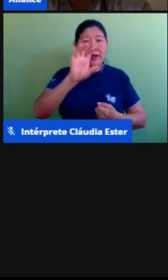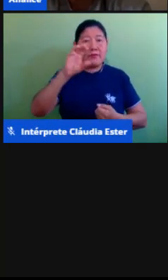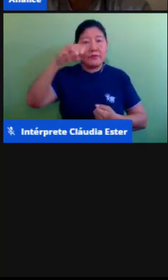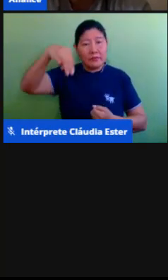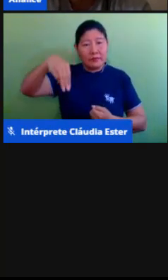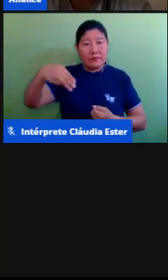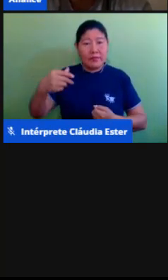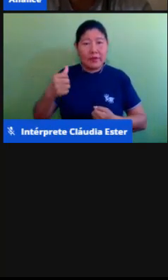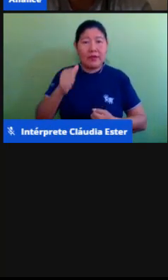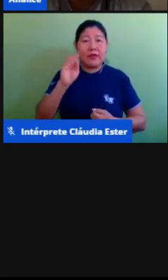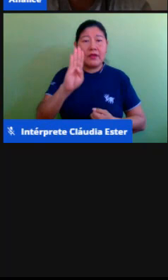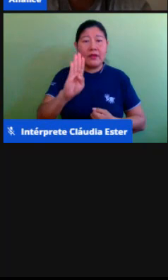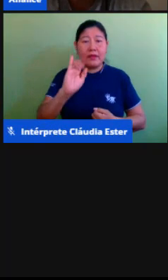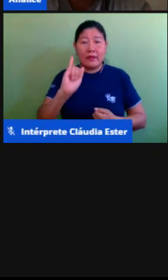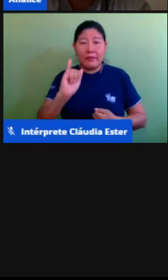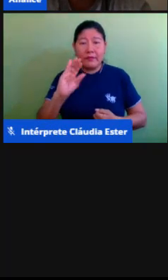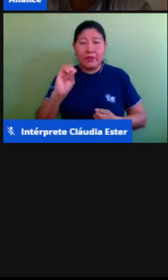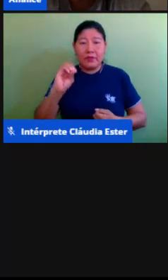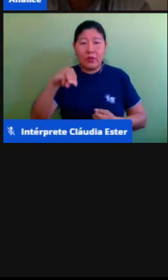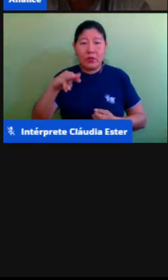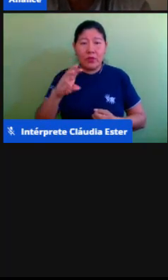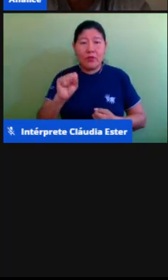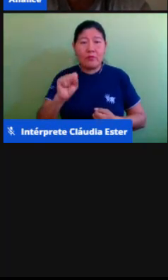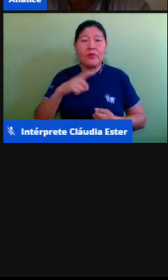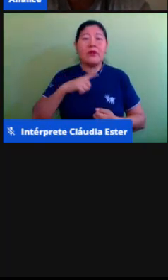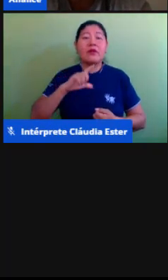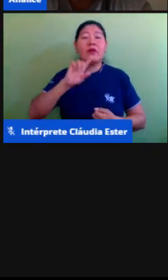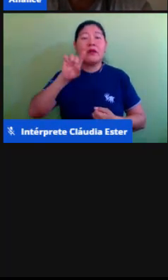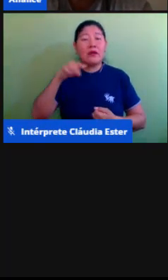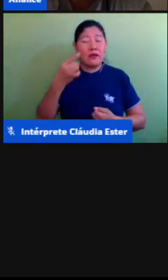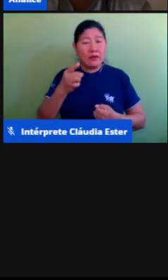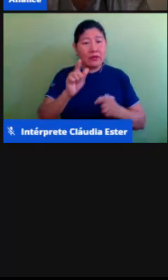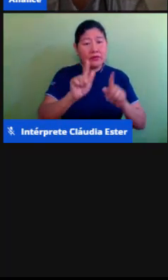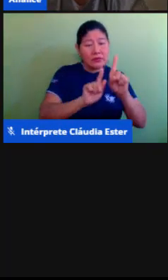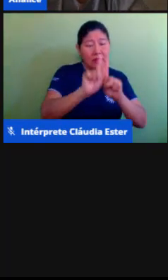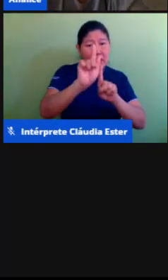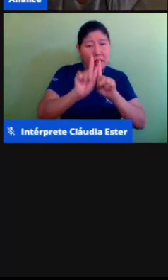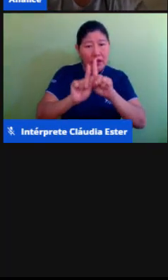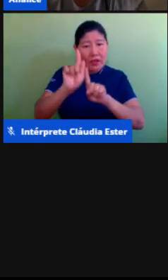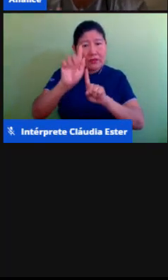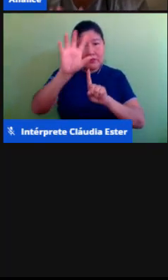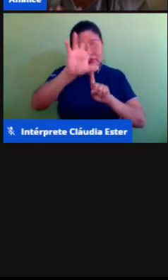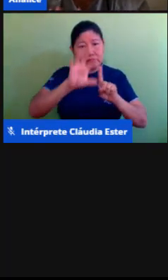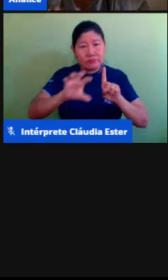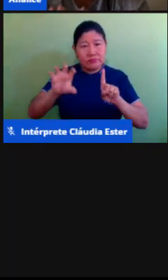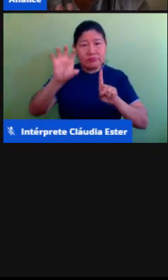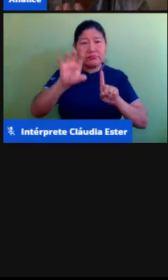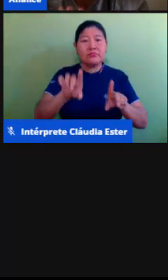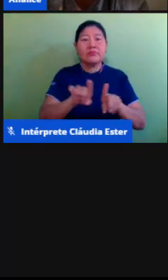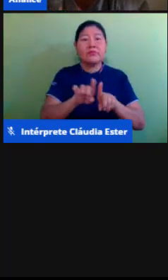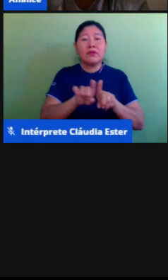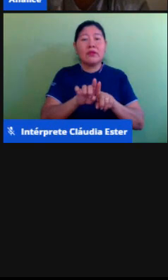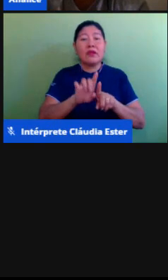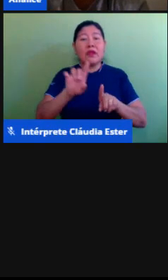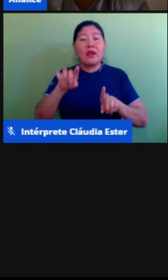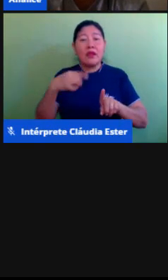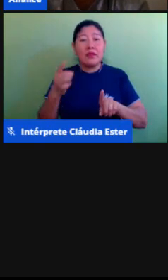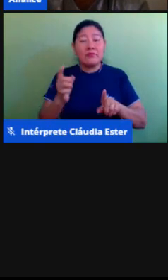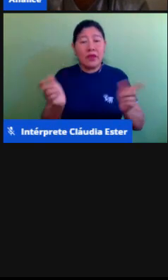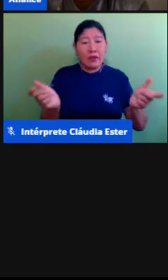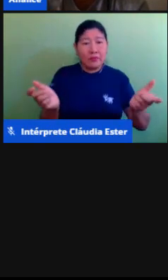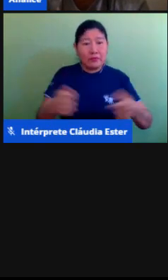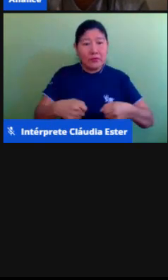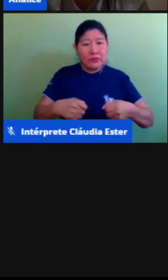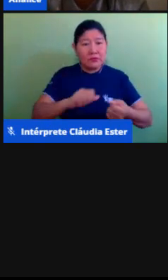organizações, metodologia, infográfico, né, plataforma de mapas e dados, e aí volta o Bastazzini falando essas aplicações possíveis, né, essa